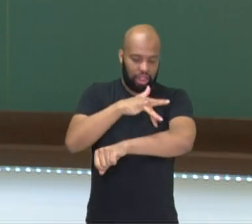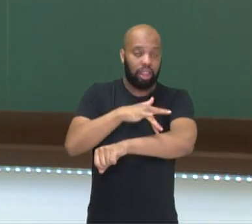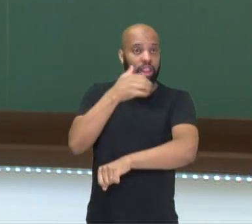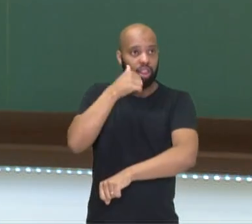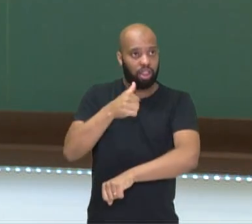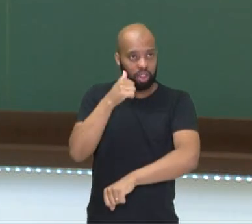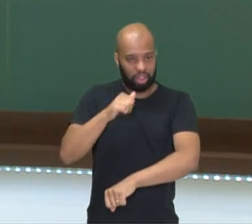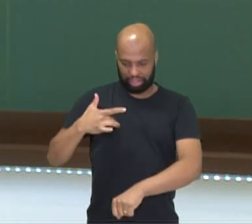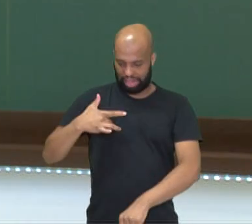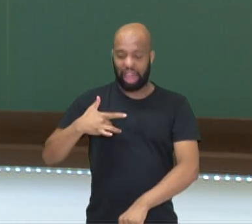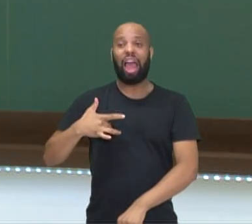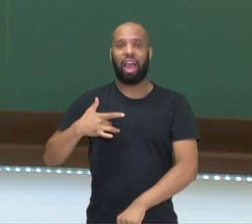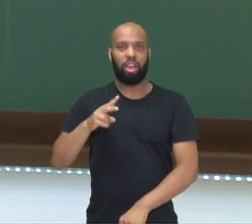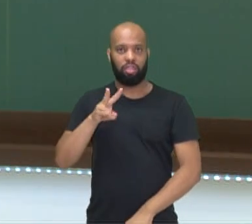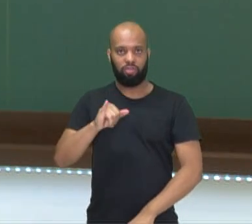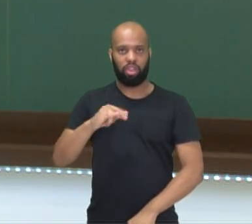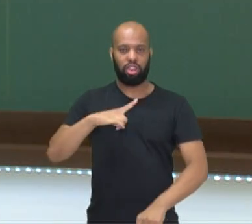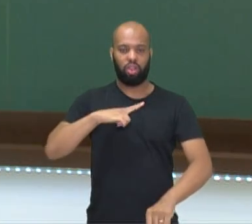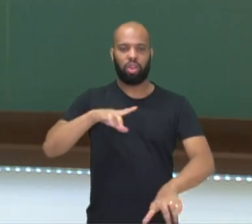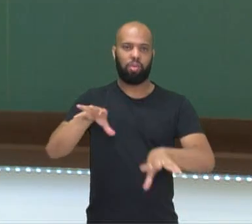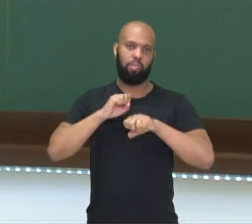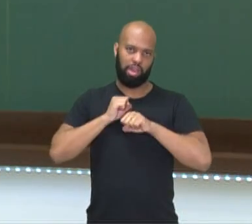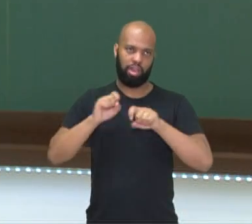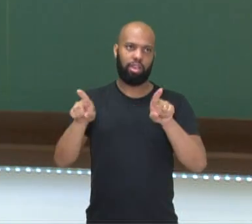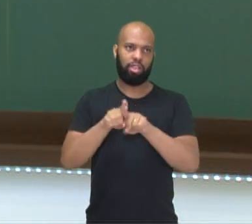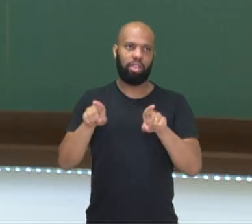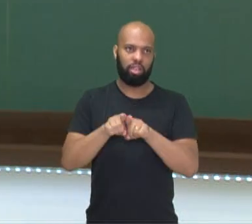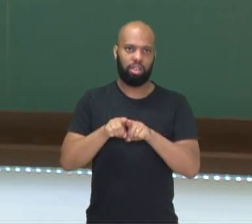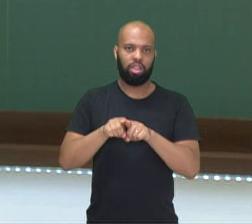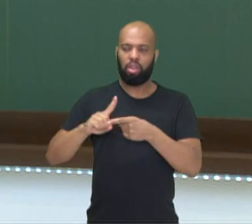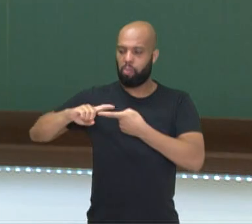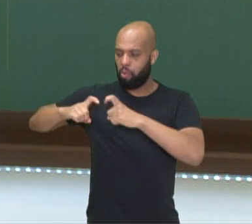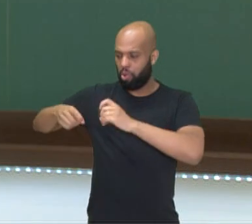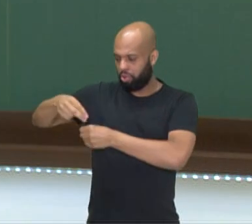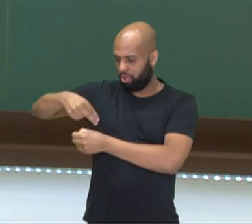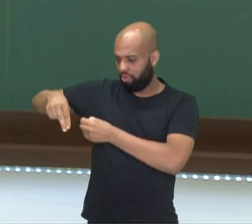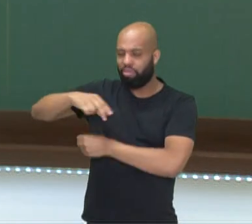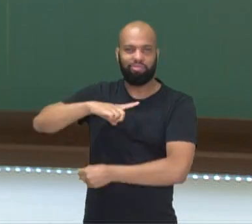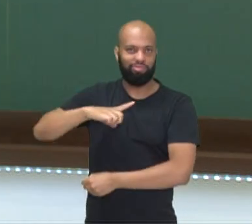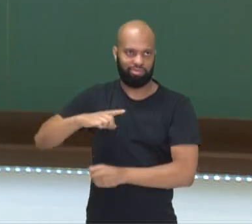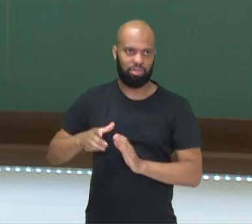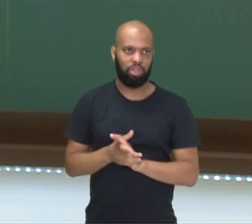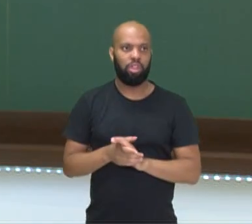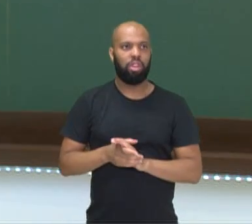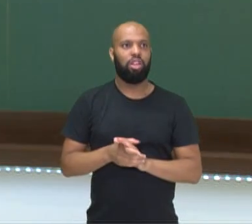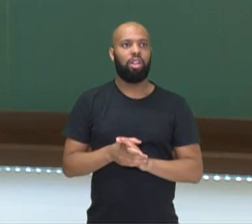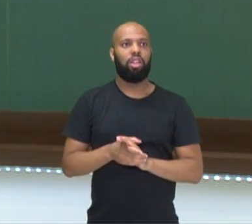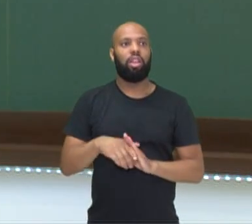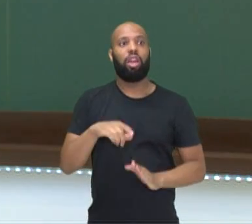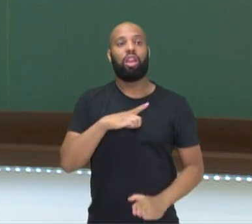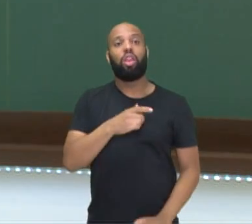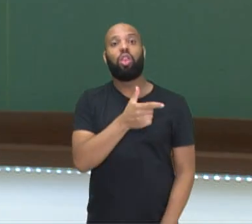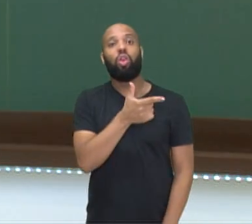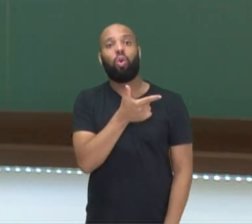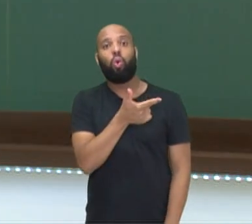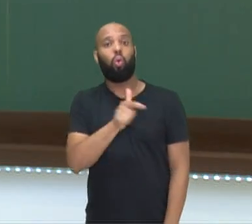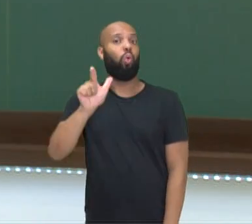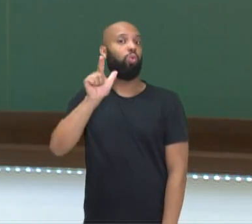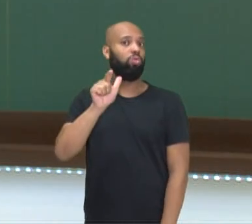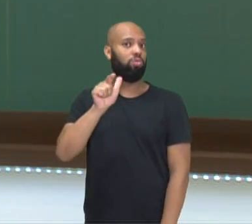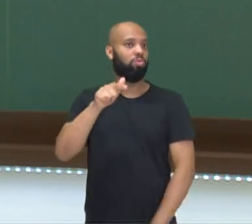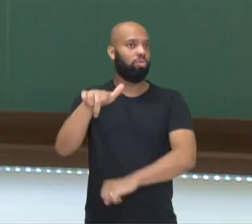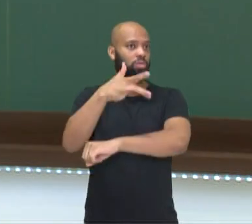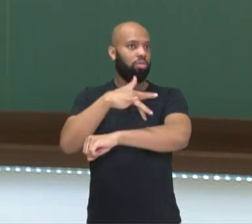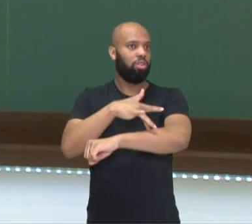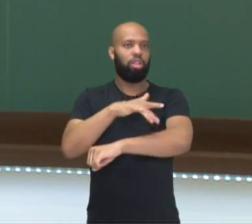o nosso corpo vai ter a transmissão desse protozoário para o nosso corpo. E é um outro mosquito.